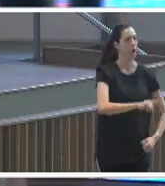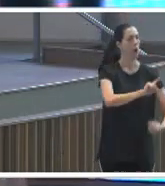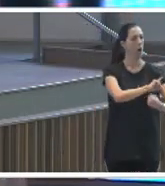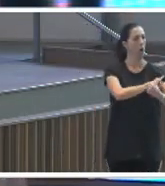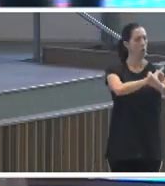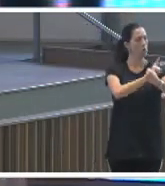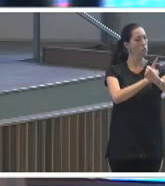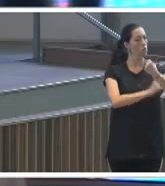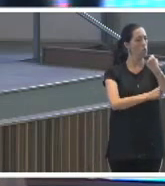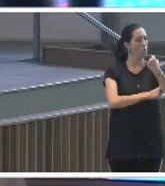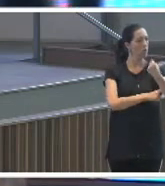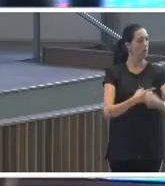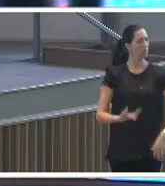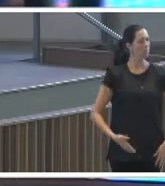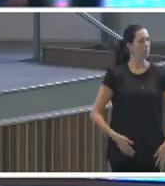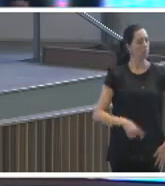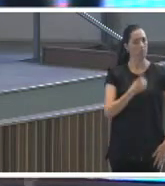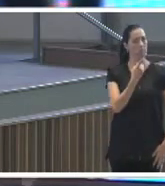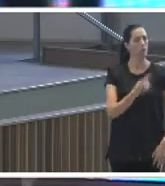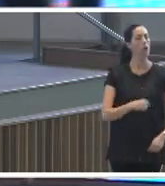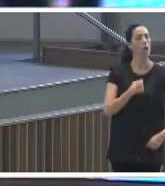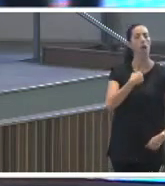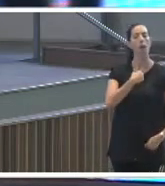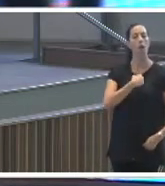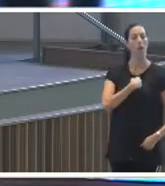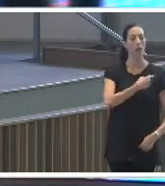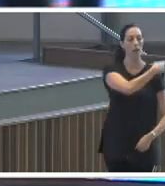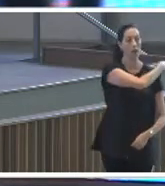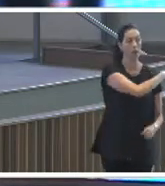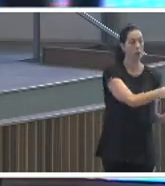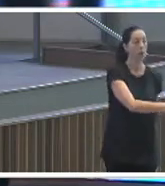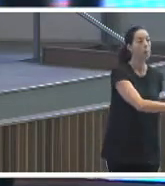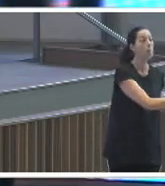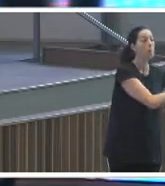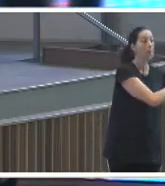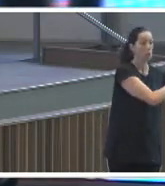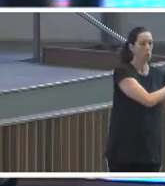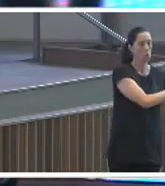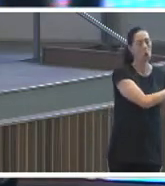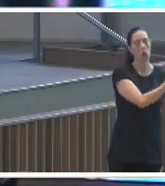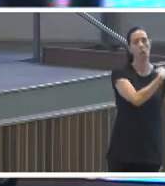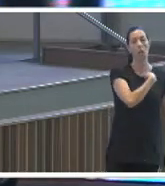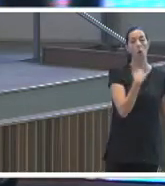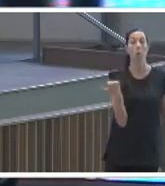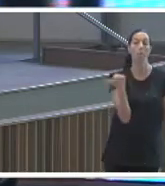na terra, não tinha erro, era infalível.